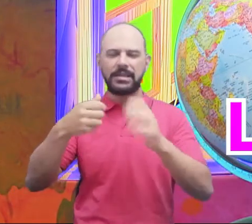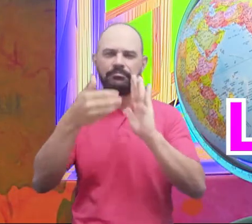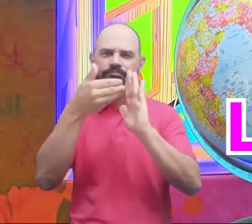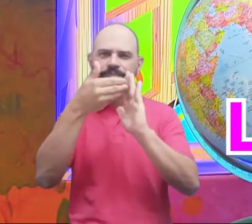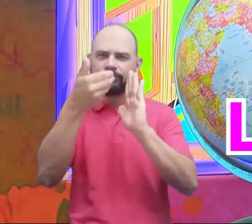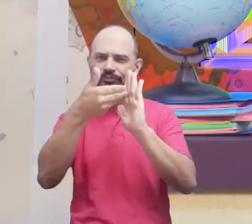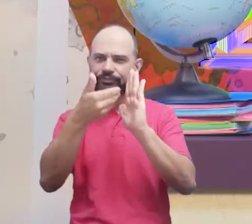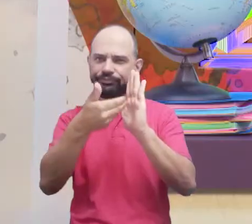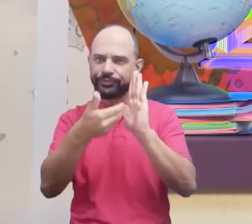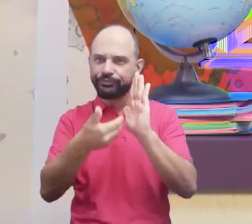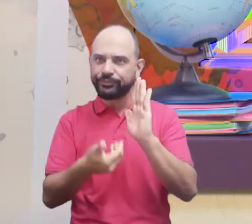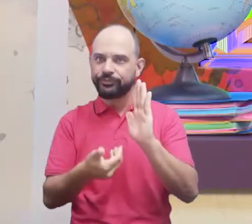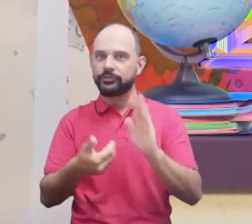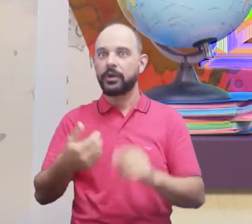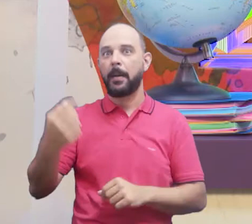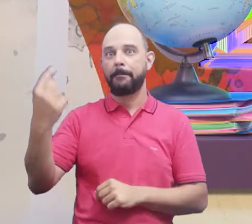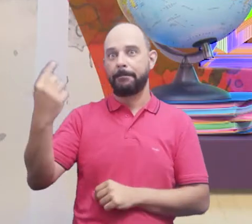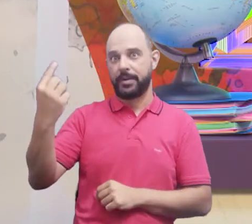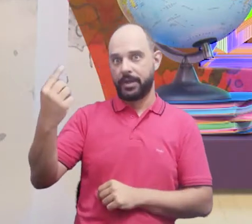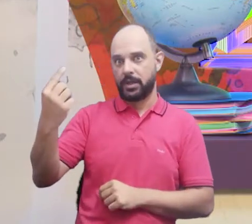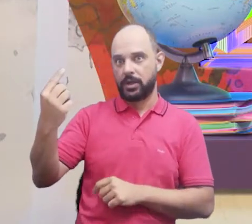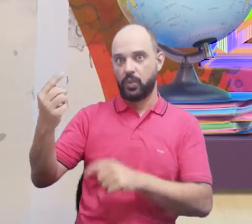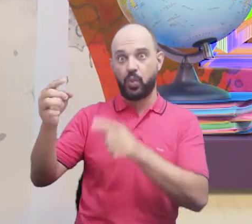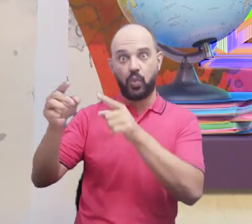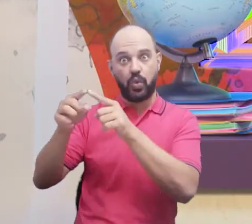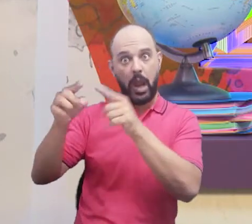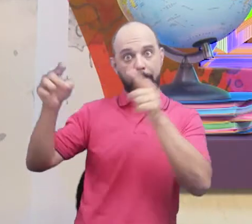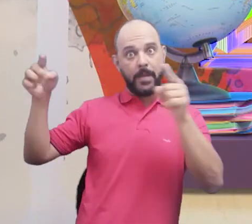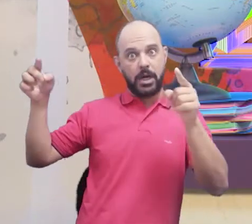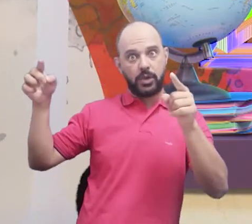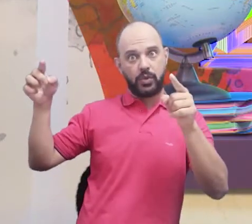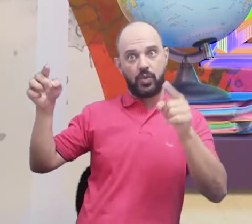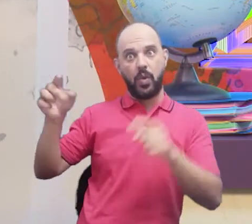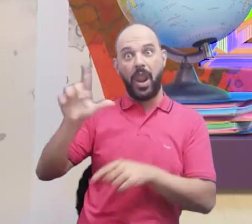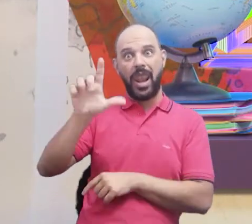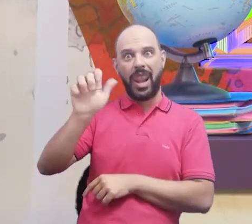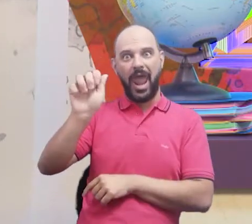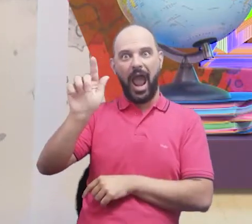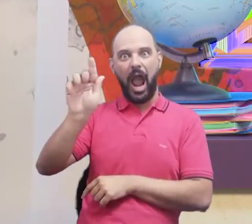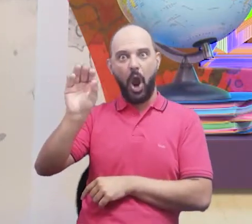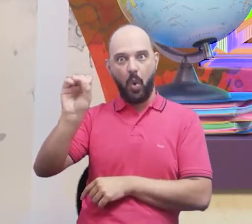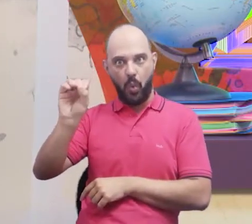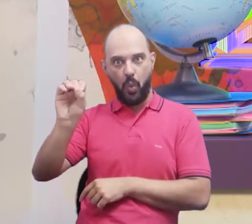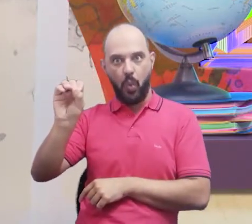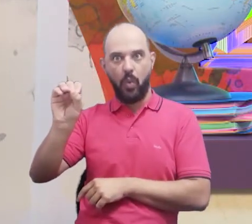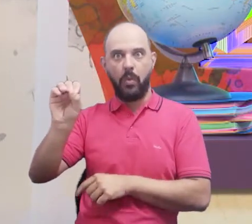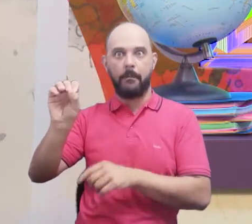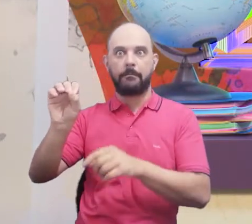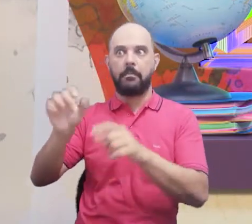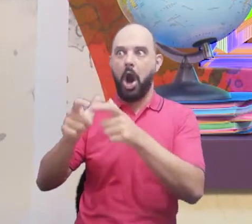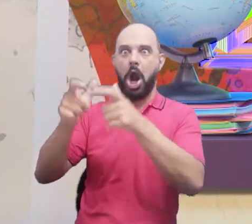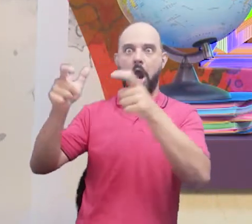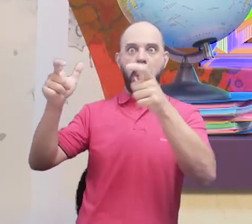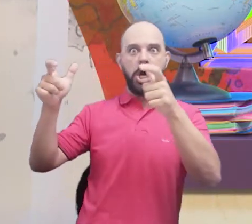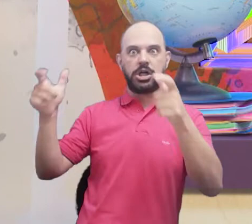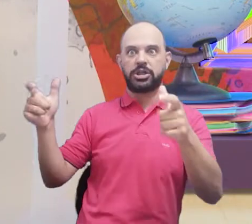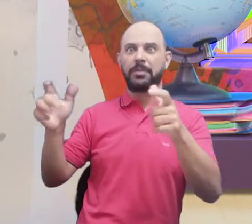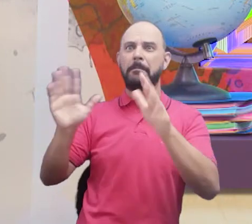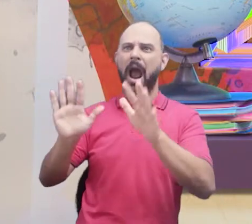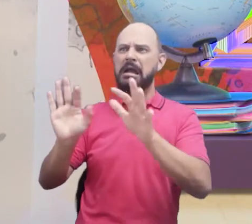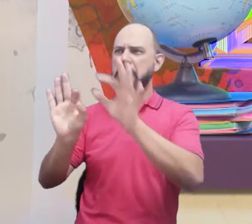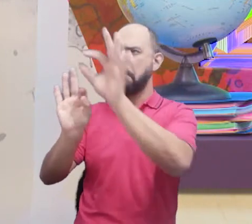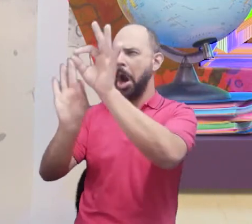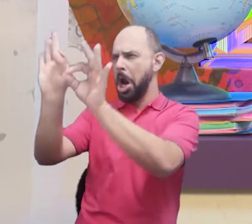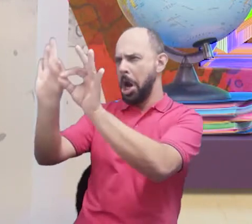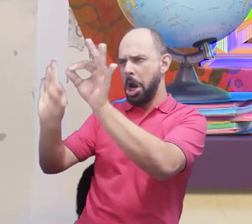de eliminação. A primeira está no tamanho. Os lagos são maiores, mas não existe bem uma medida